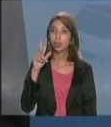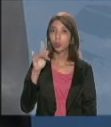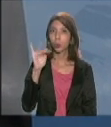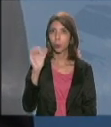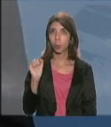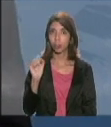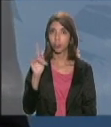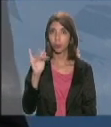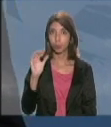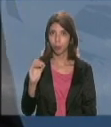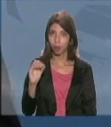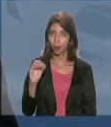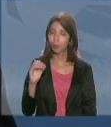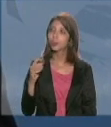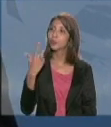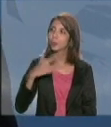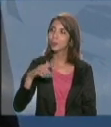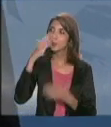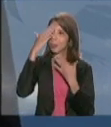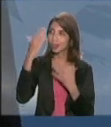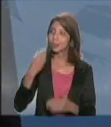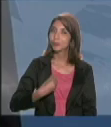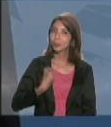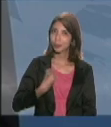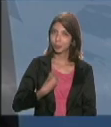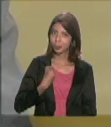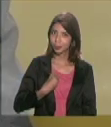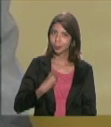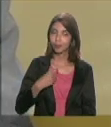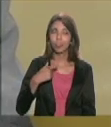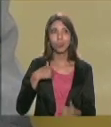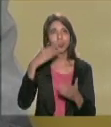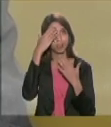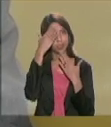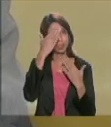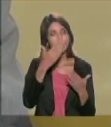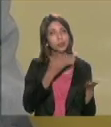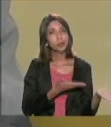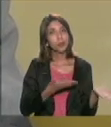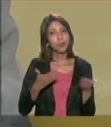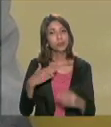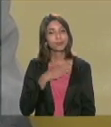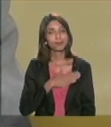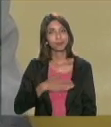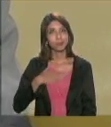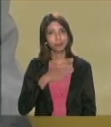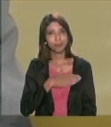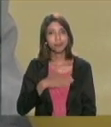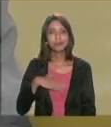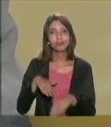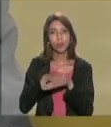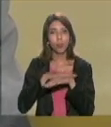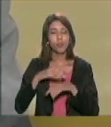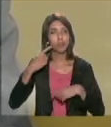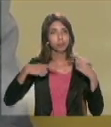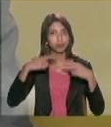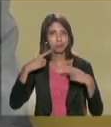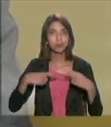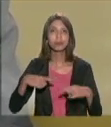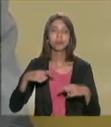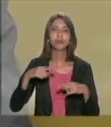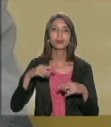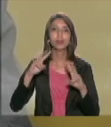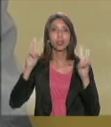deputado Luiz Paulo. Deputado, mais uma vez, obrigado pela presença aqui no Arena. Eu que agradeço o convite. É um prazer a gente discutir